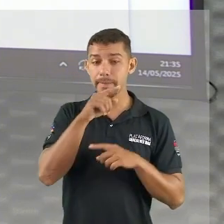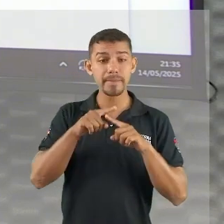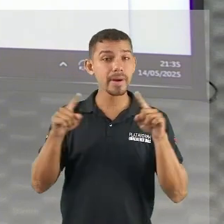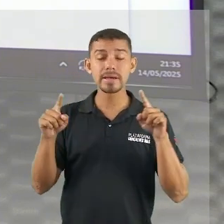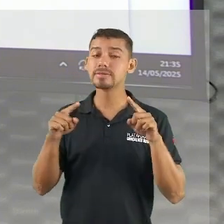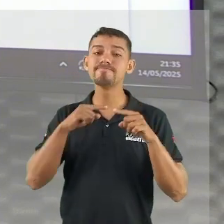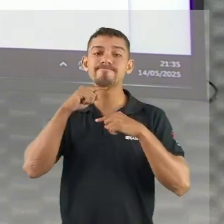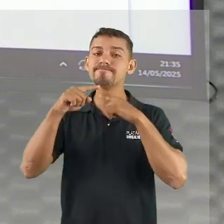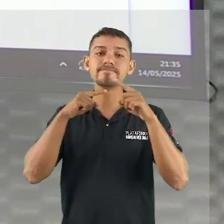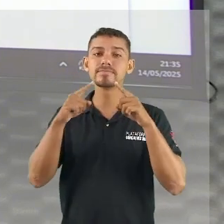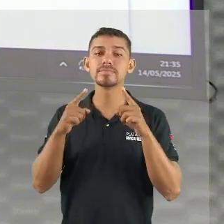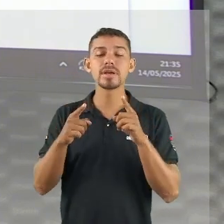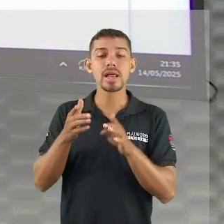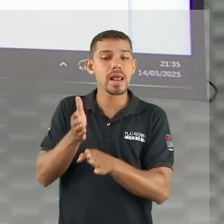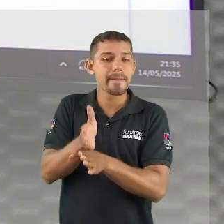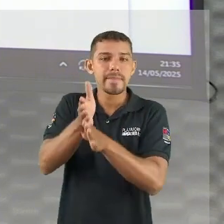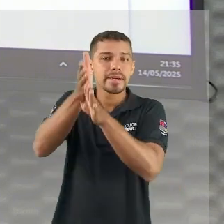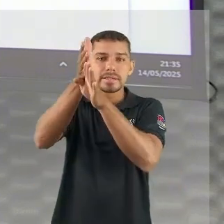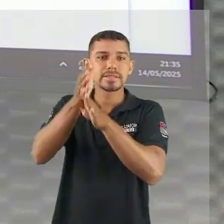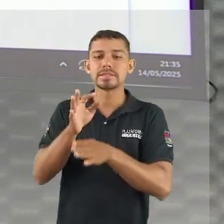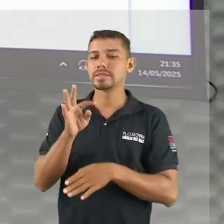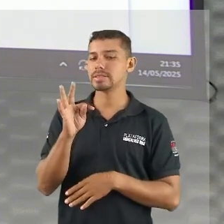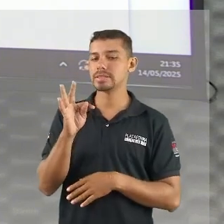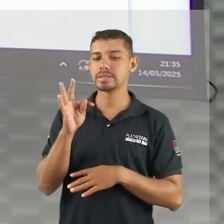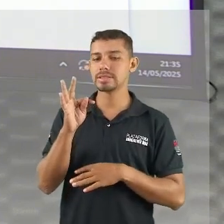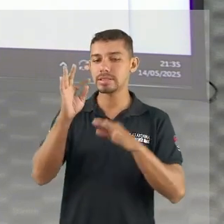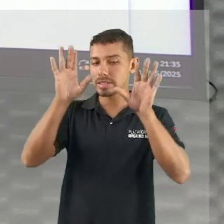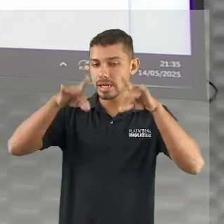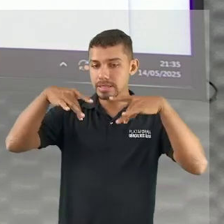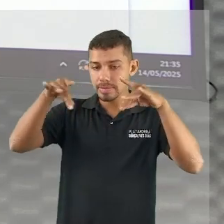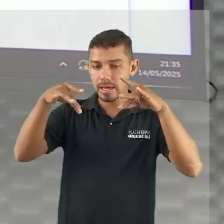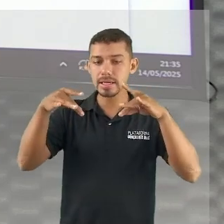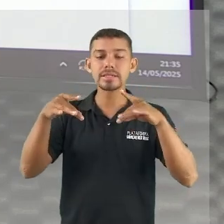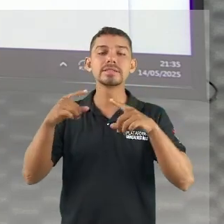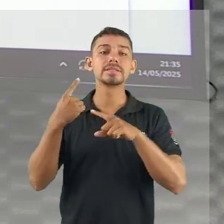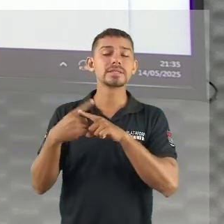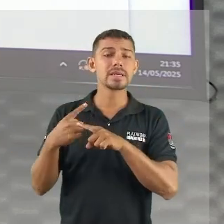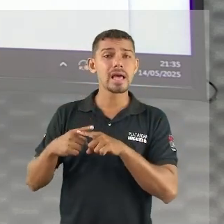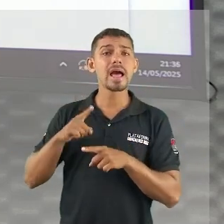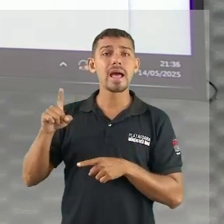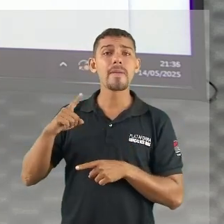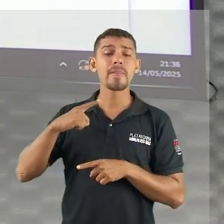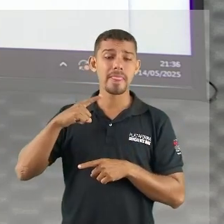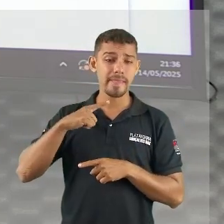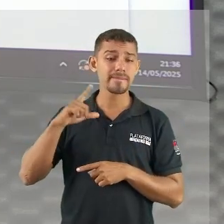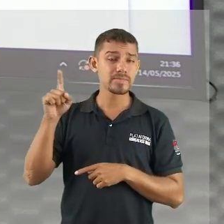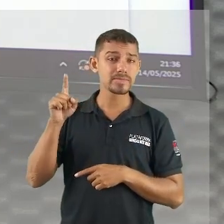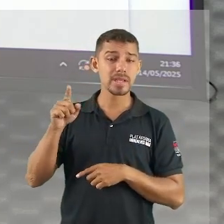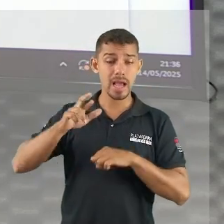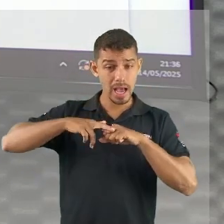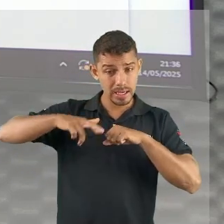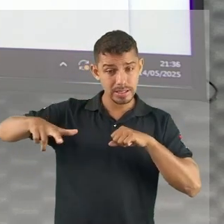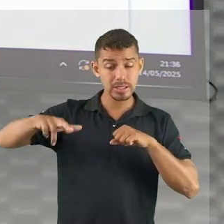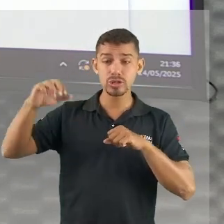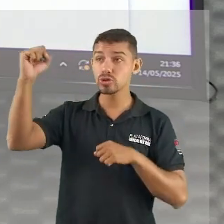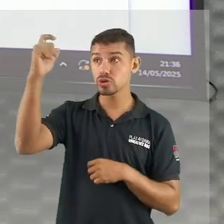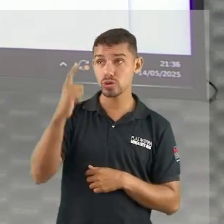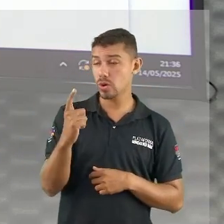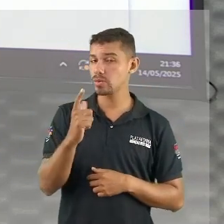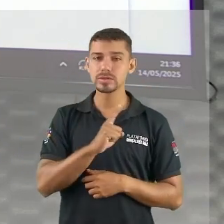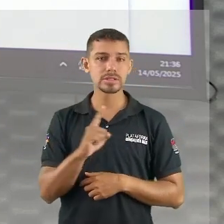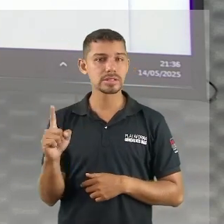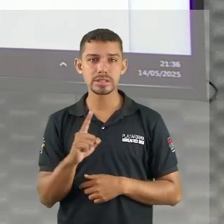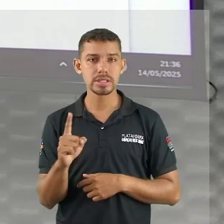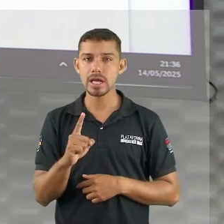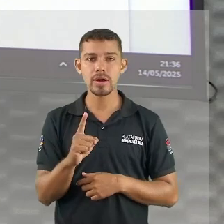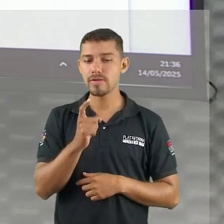ela não passa pelas paredes transparentes, porque essas paredes transparentes são transparentes para a radiação do Sol, não para a